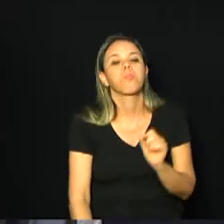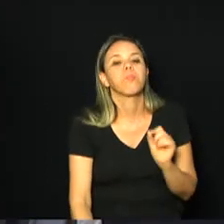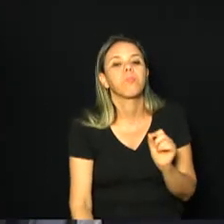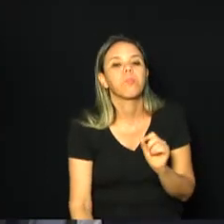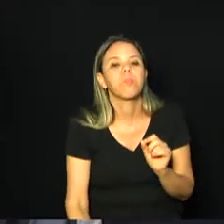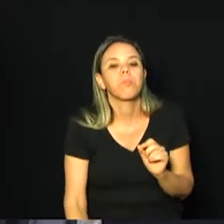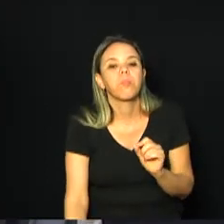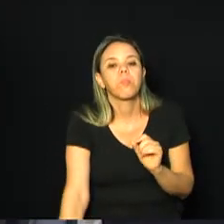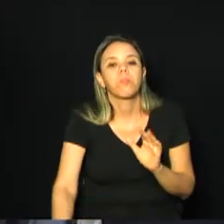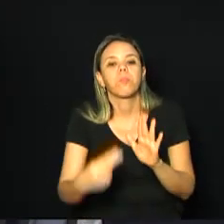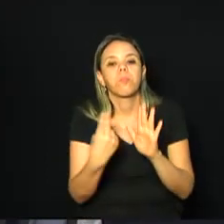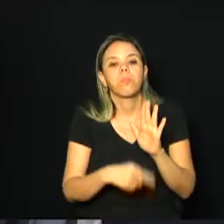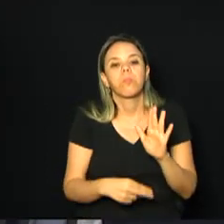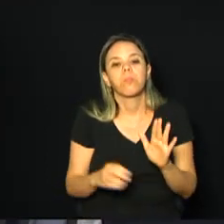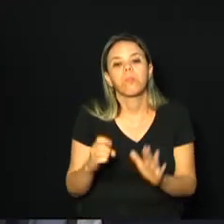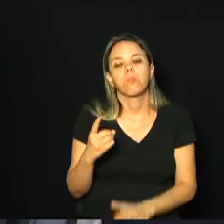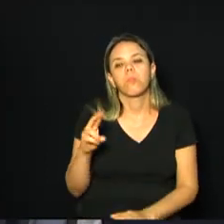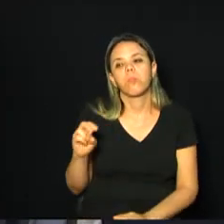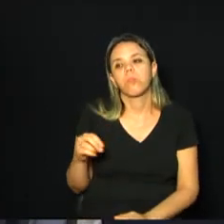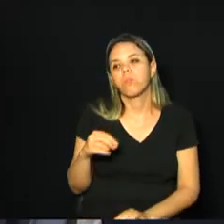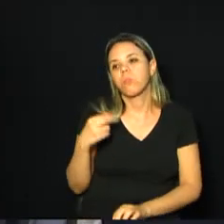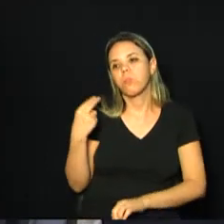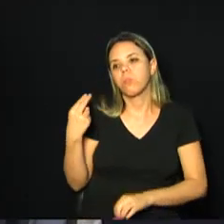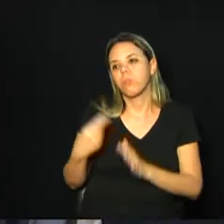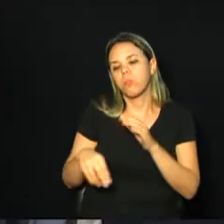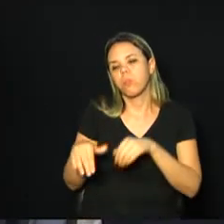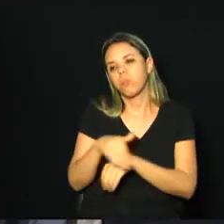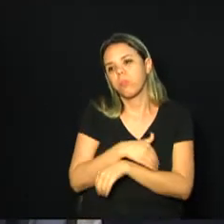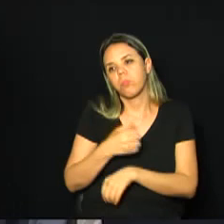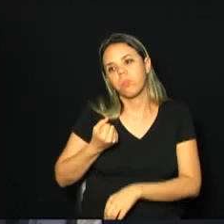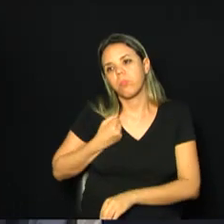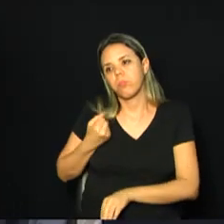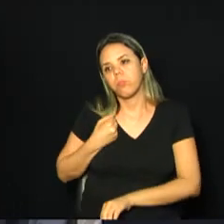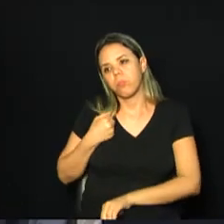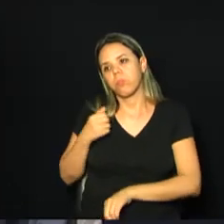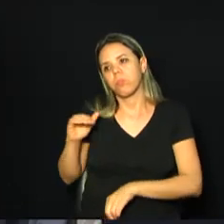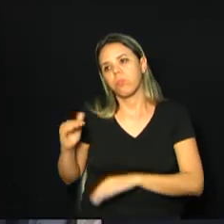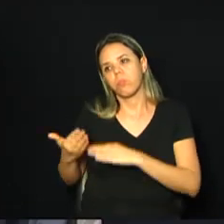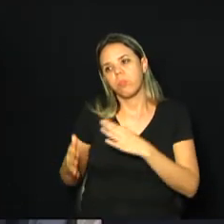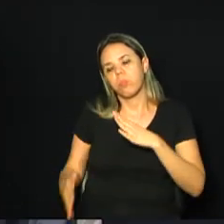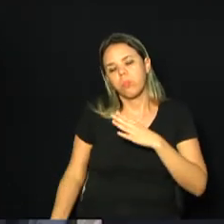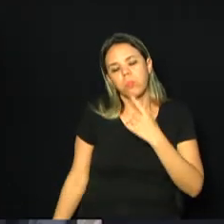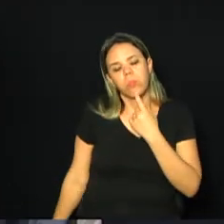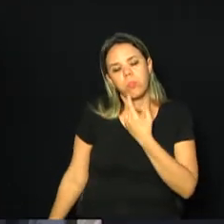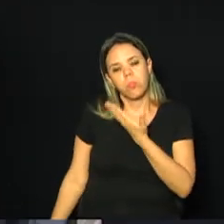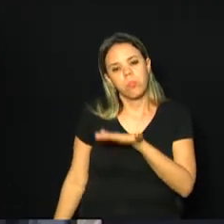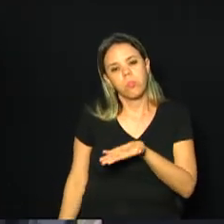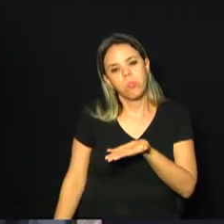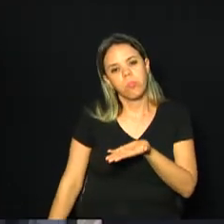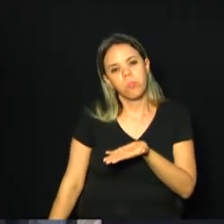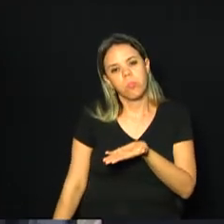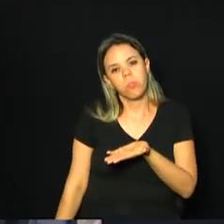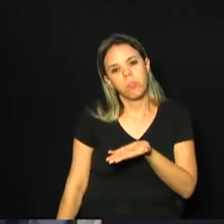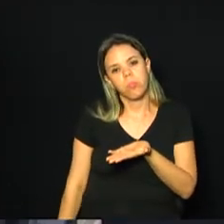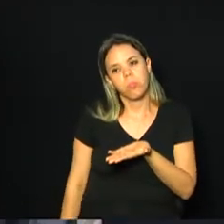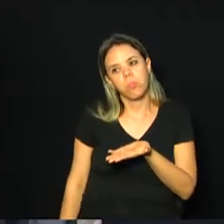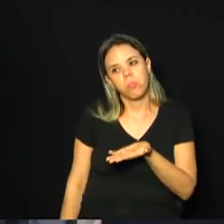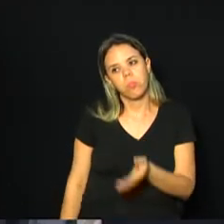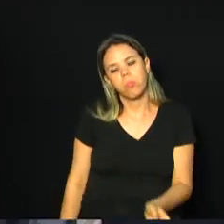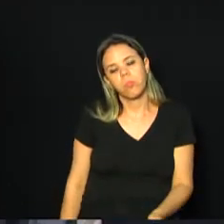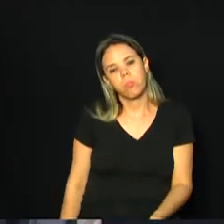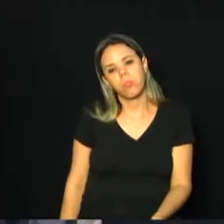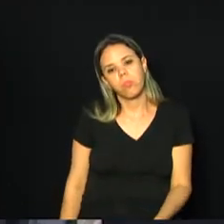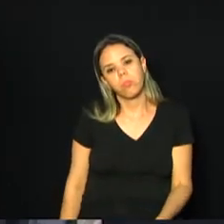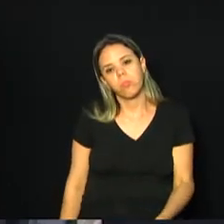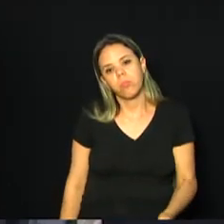minha lista diz que é do Eduardo Magoga, na rua tal, número tal, do bairro tal, na cidade de Campinas. E ponto. E